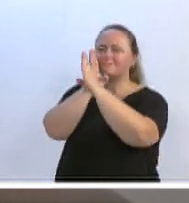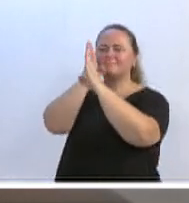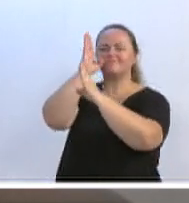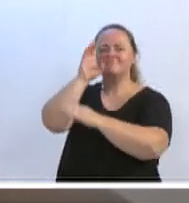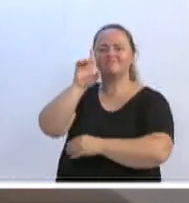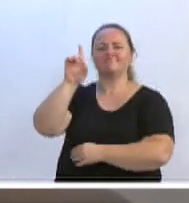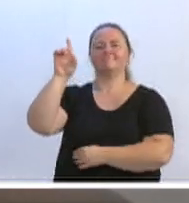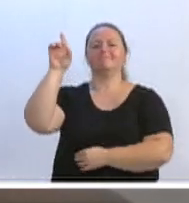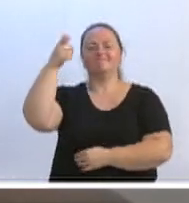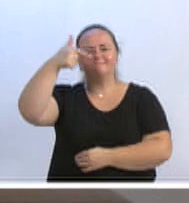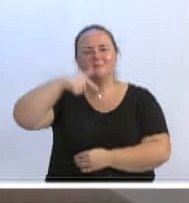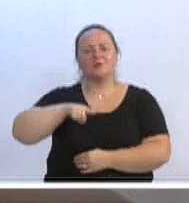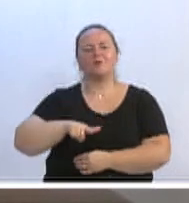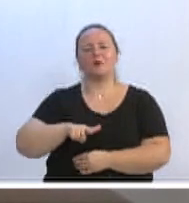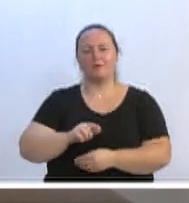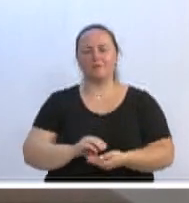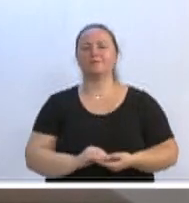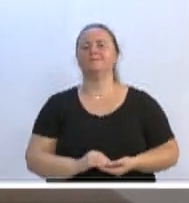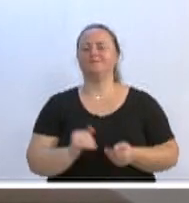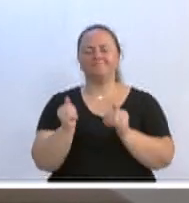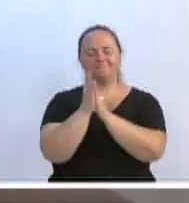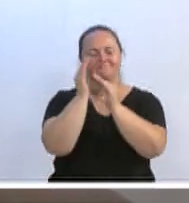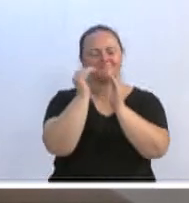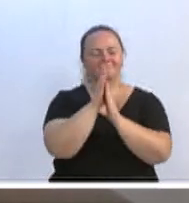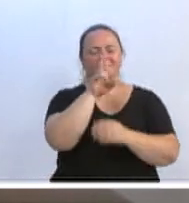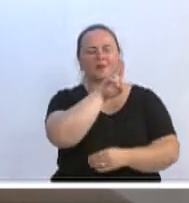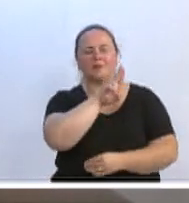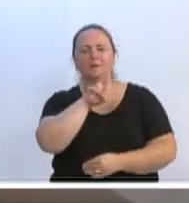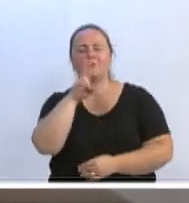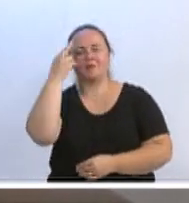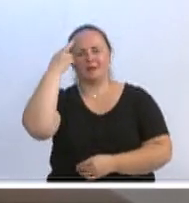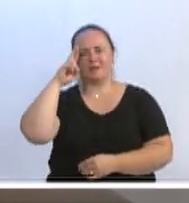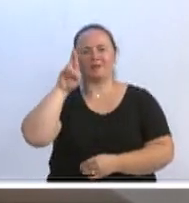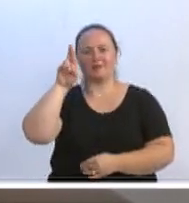Pai novamente. Louvado seja o nome do Senhor.